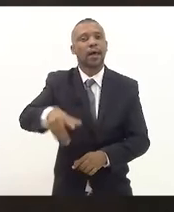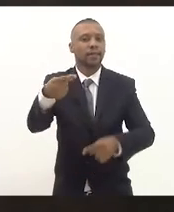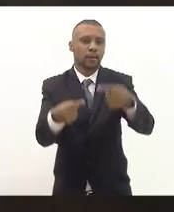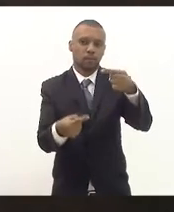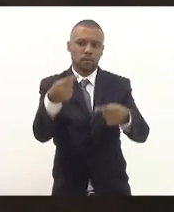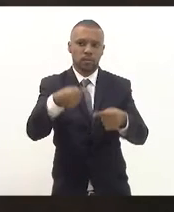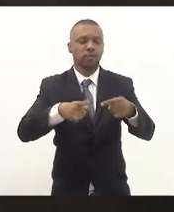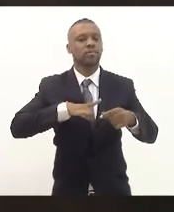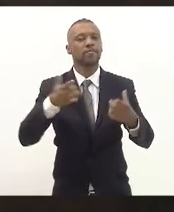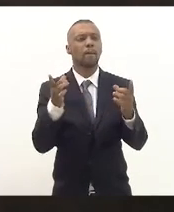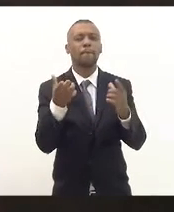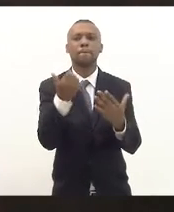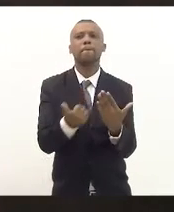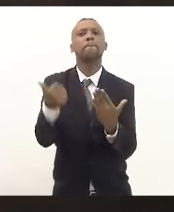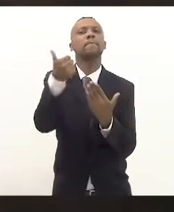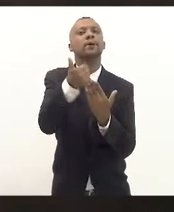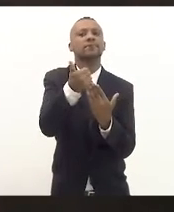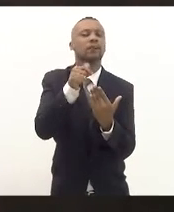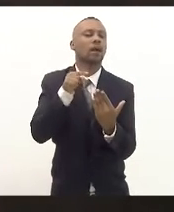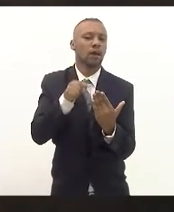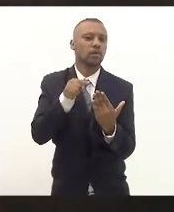tive o privilégio de